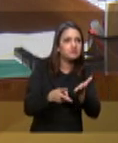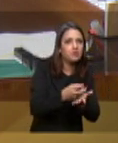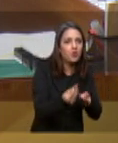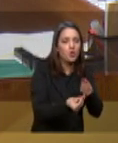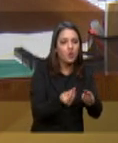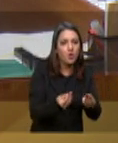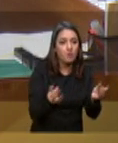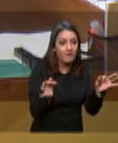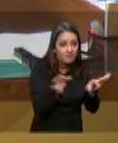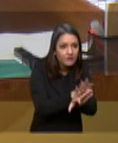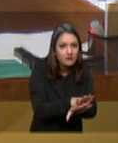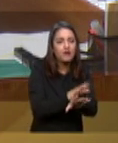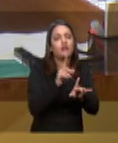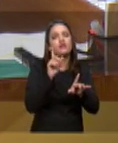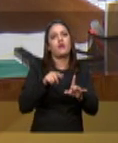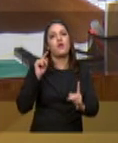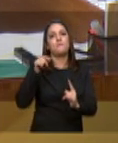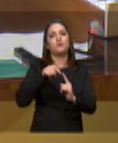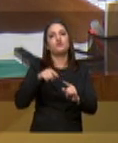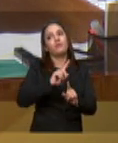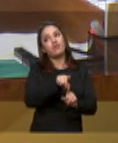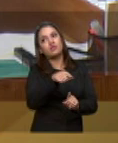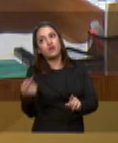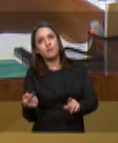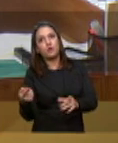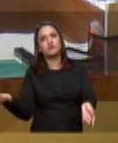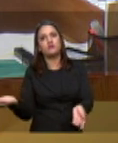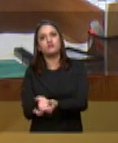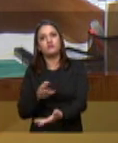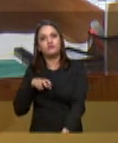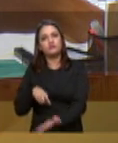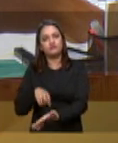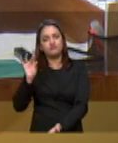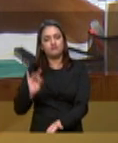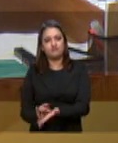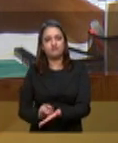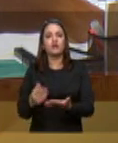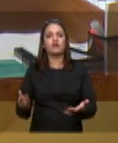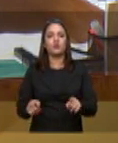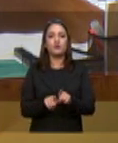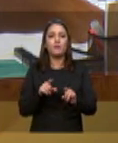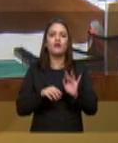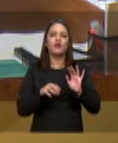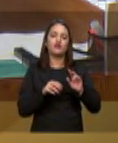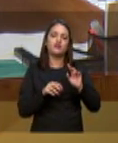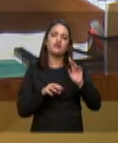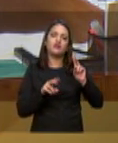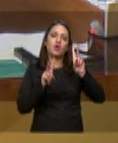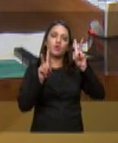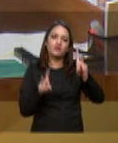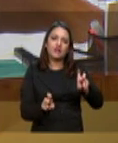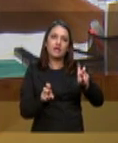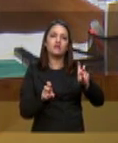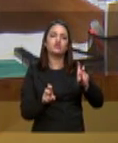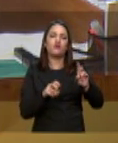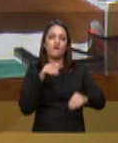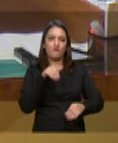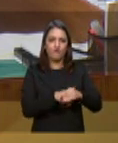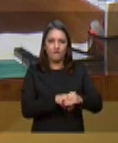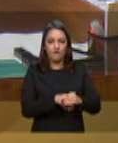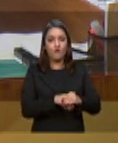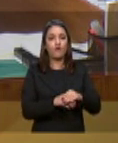em necessária justa causa para instauração da apuração penal. STF julga ação sobre se é possível